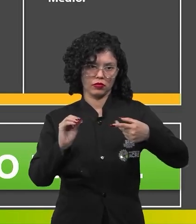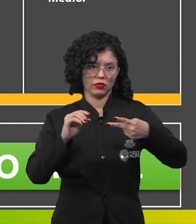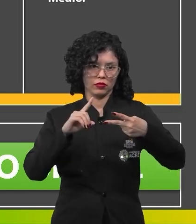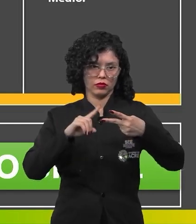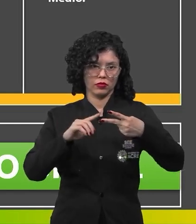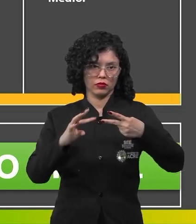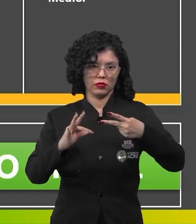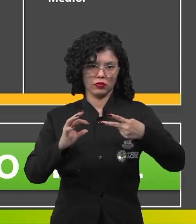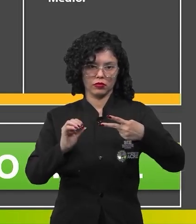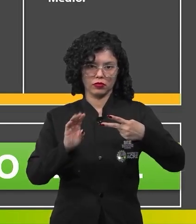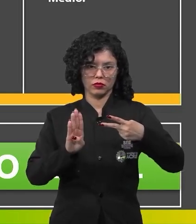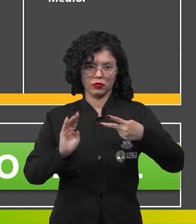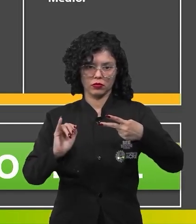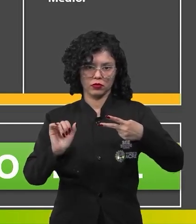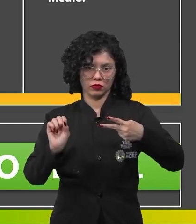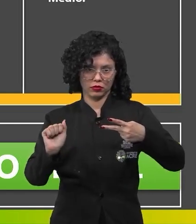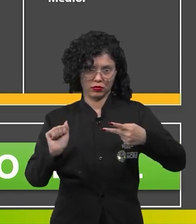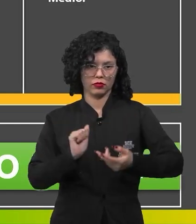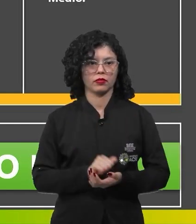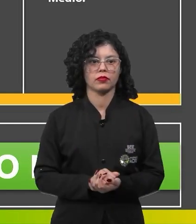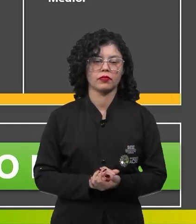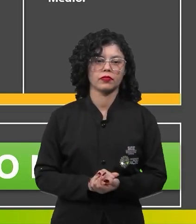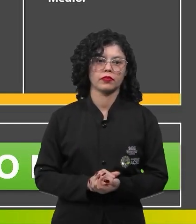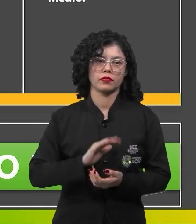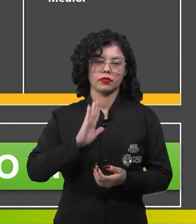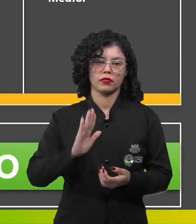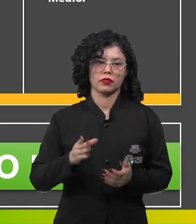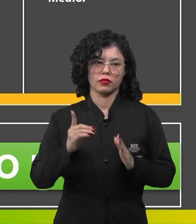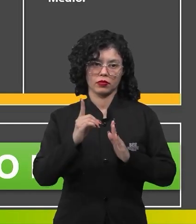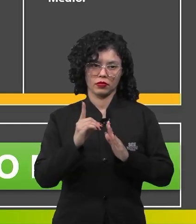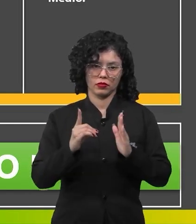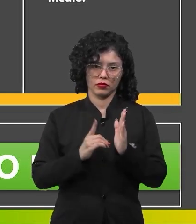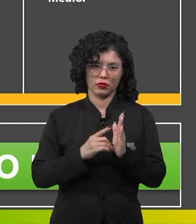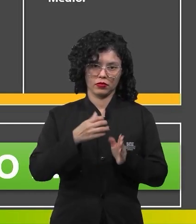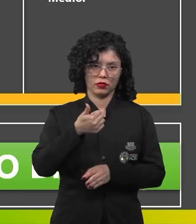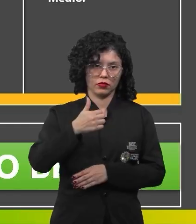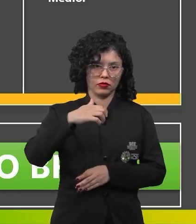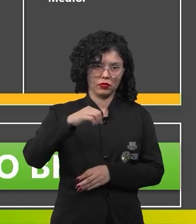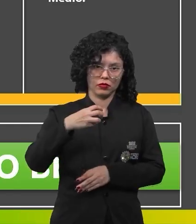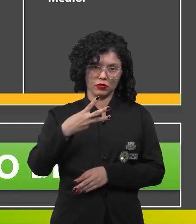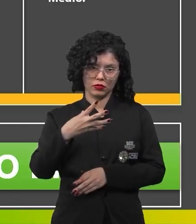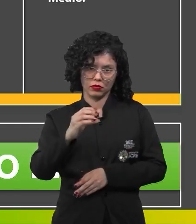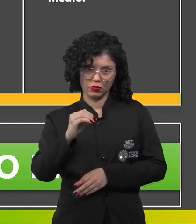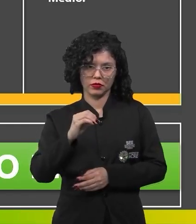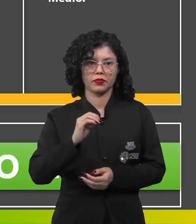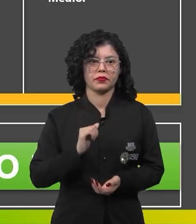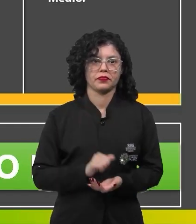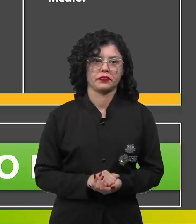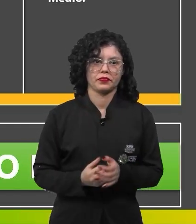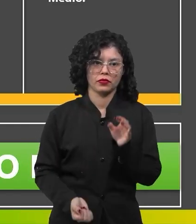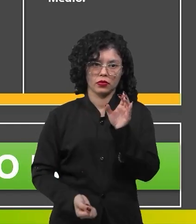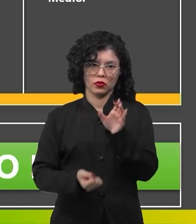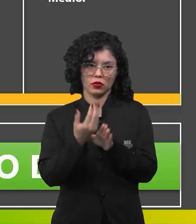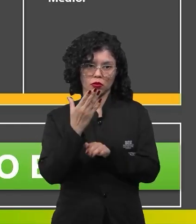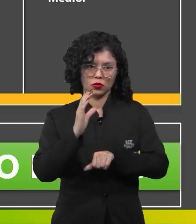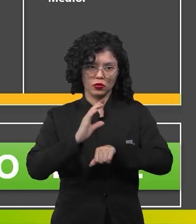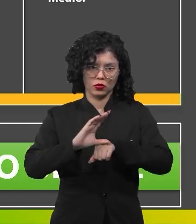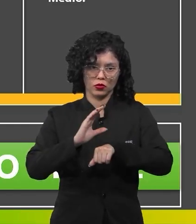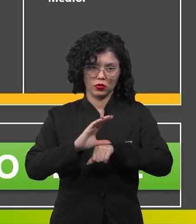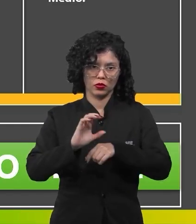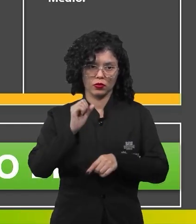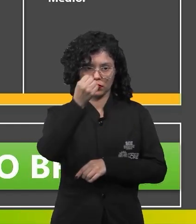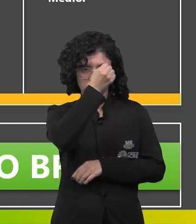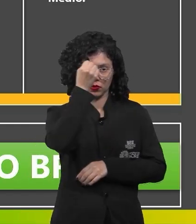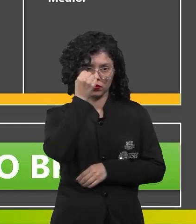Romero e Tobias Barreto. Já na década de 1930, criação dos cursos